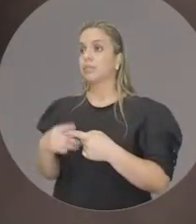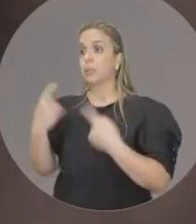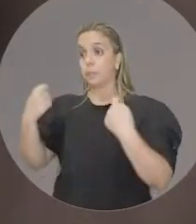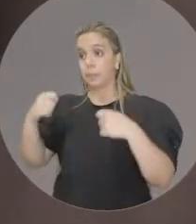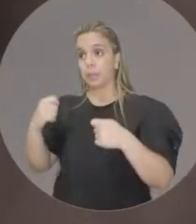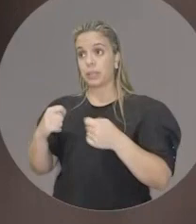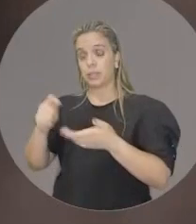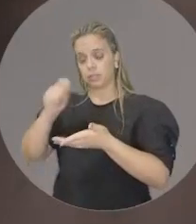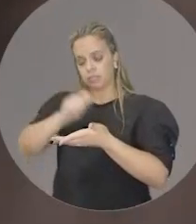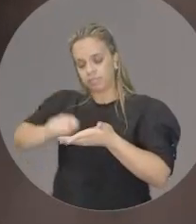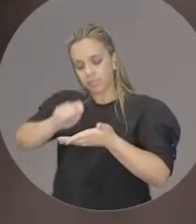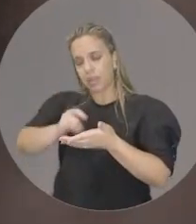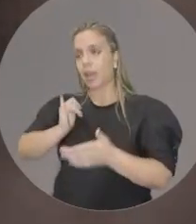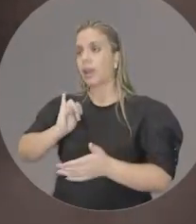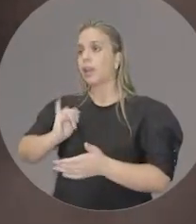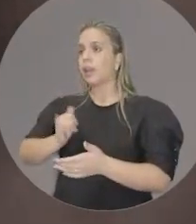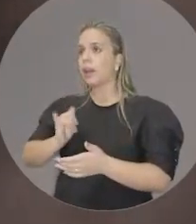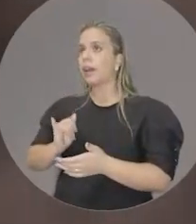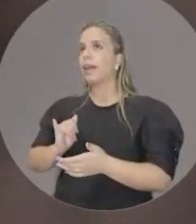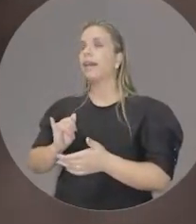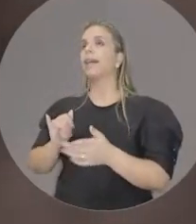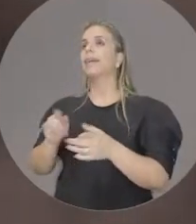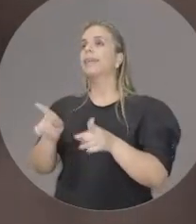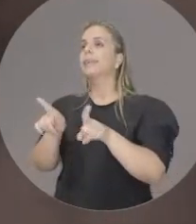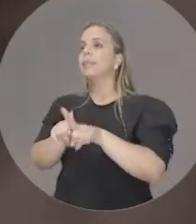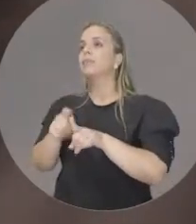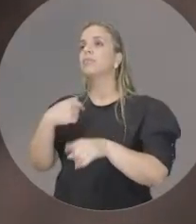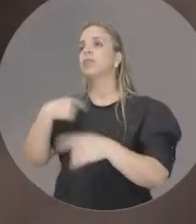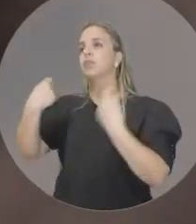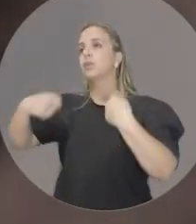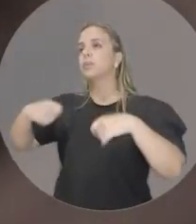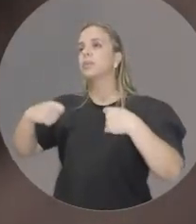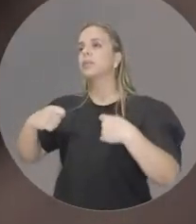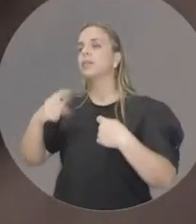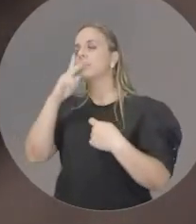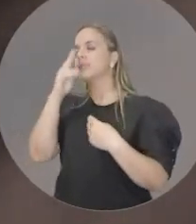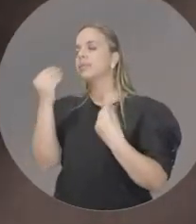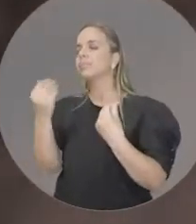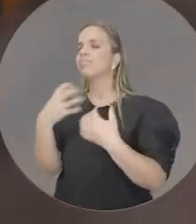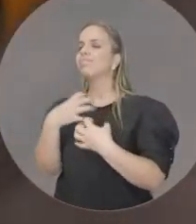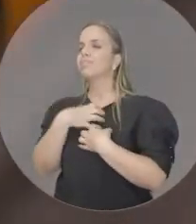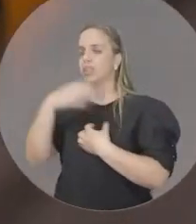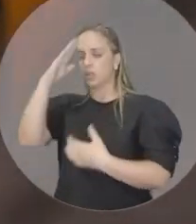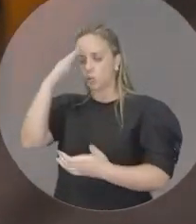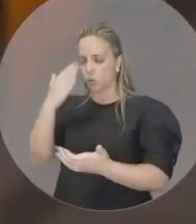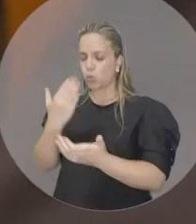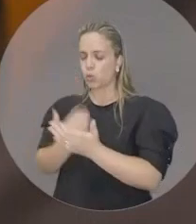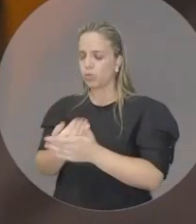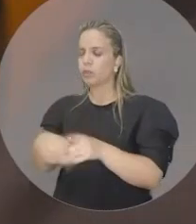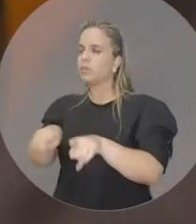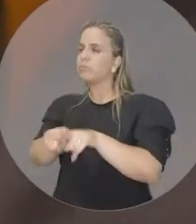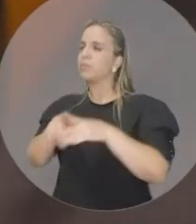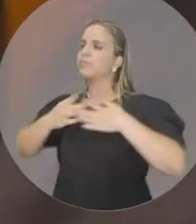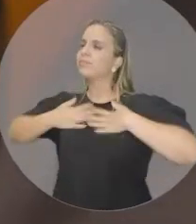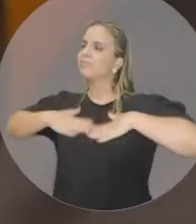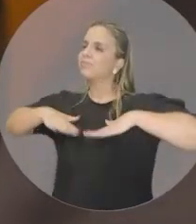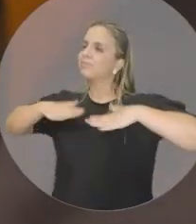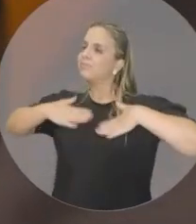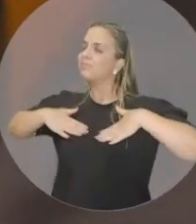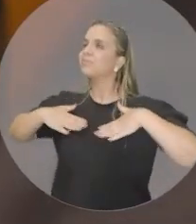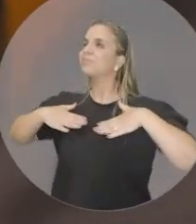fazer isso, narrar, e eu precisava me sentir confiante e confortável,